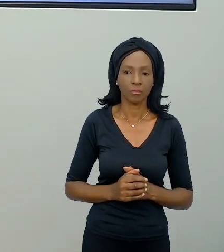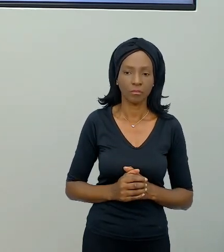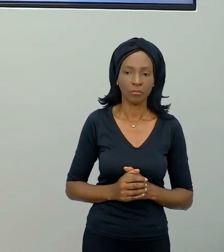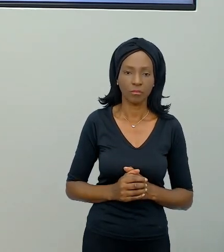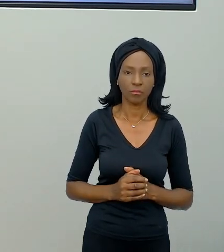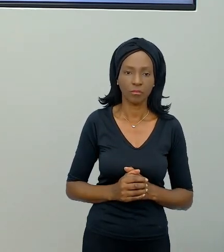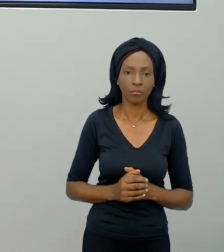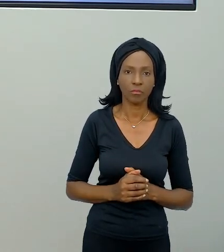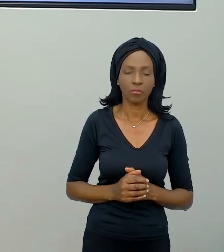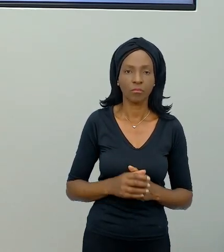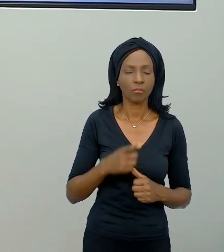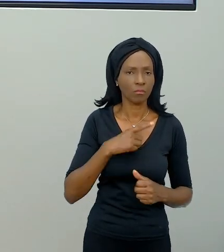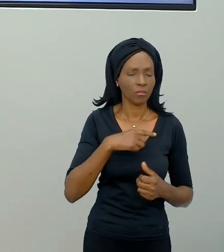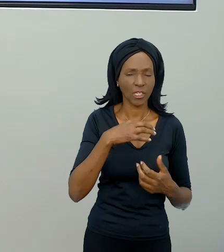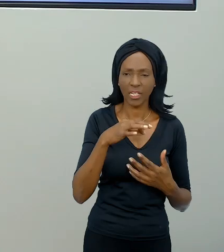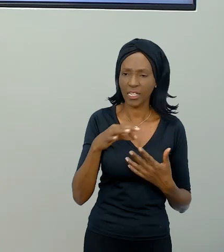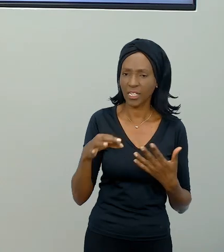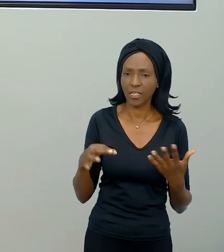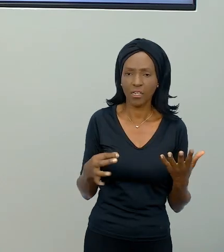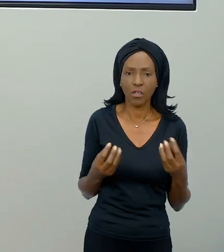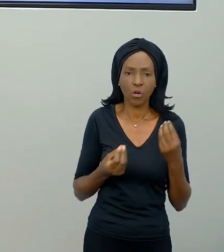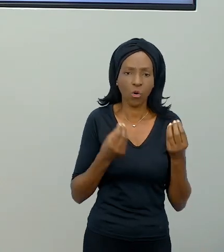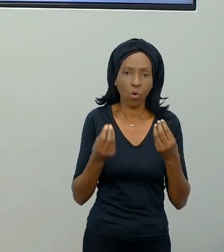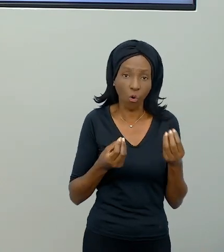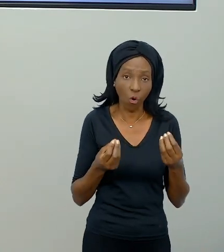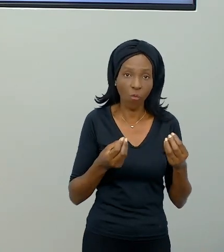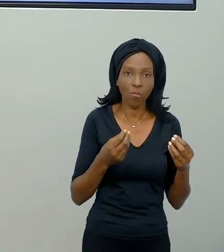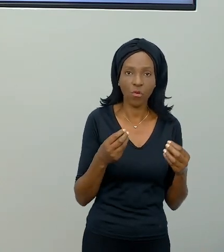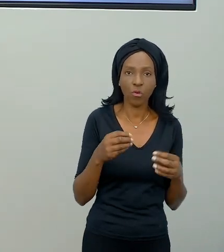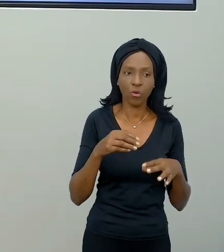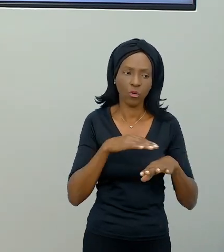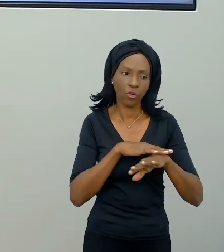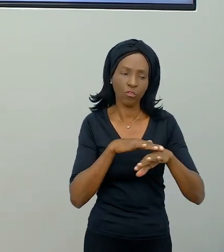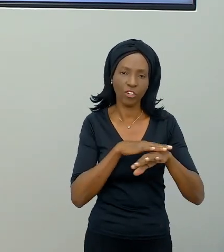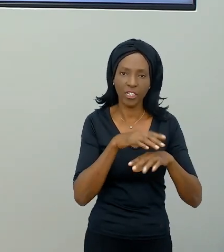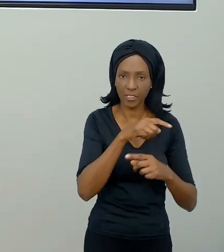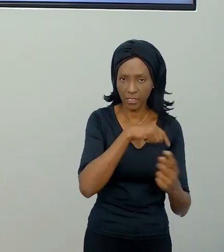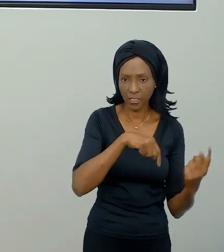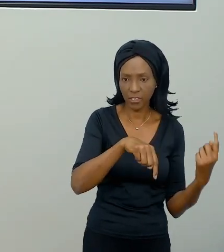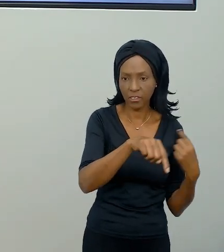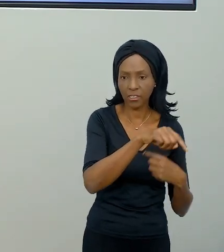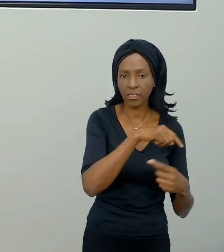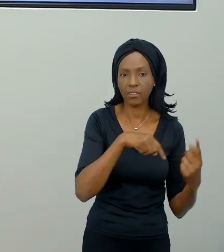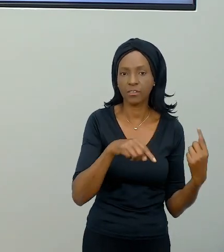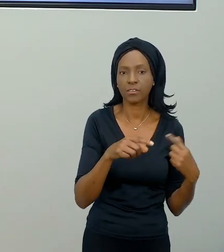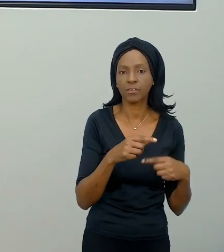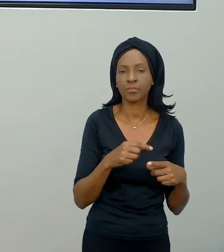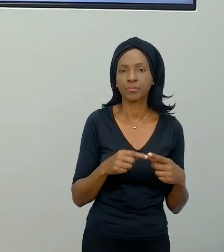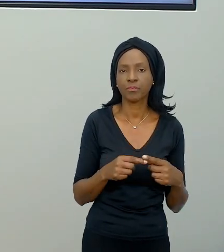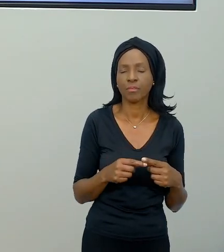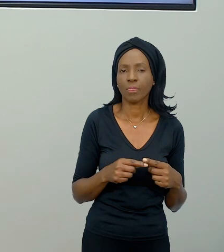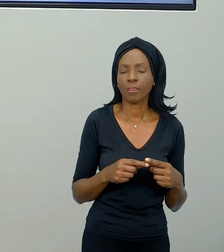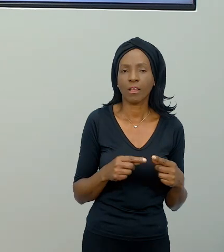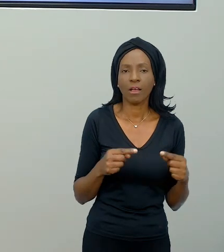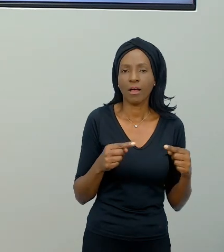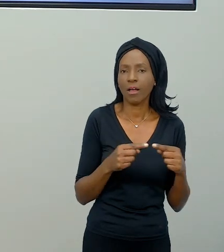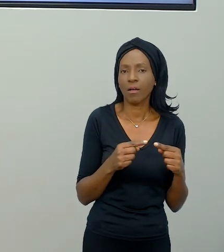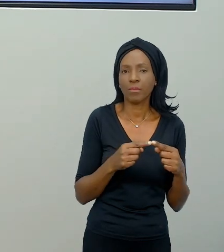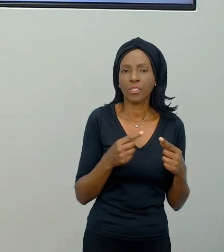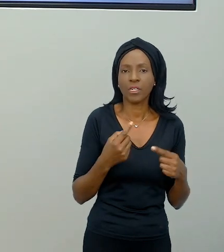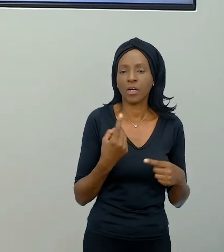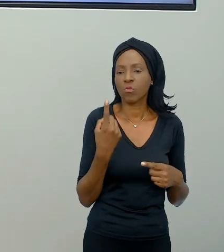das características, da maneira que eles conversam, é uma forma de eles compreenderem por meio